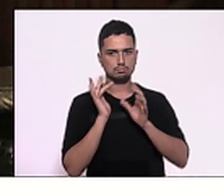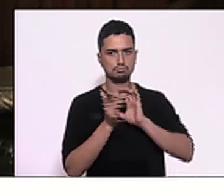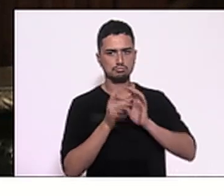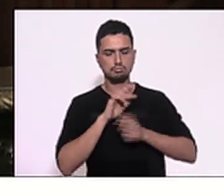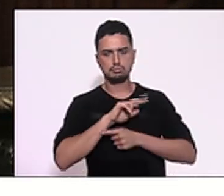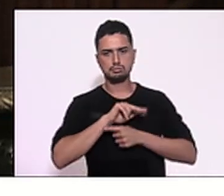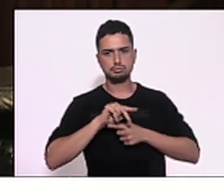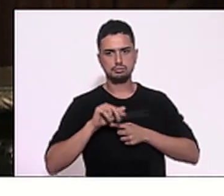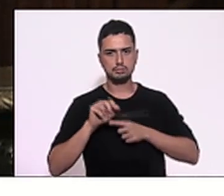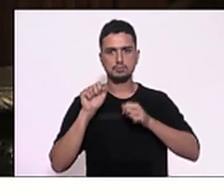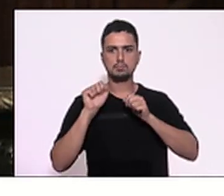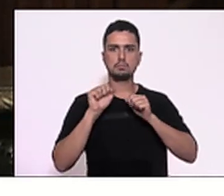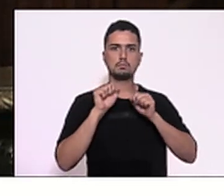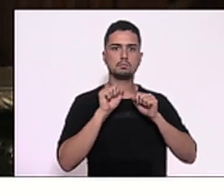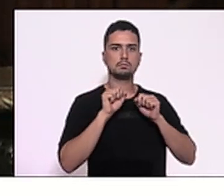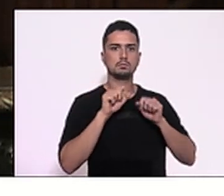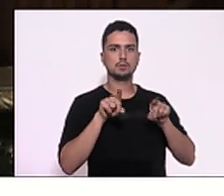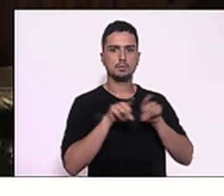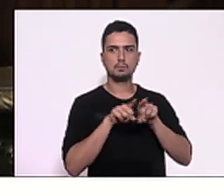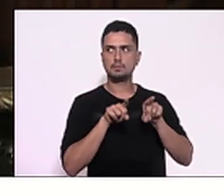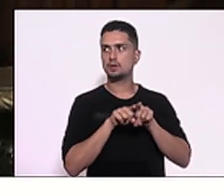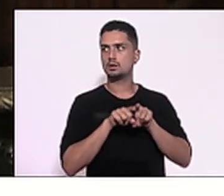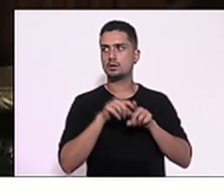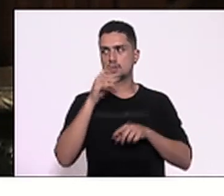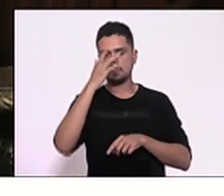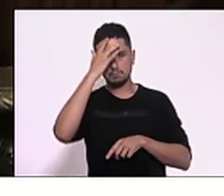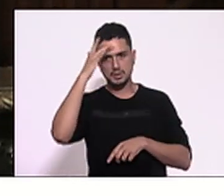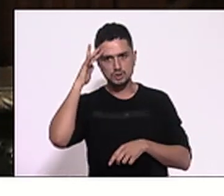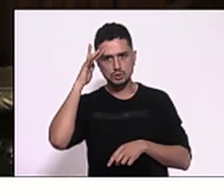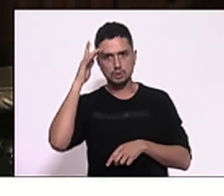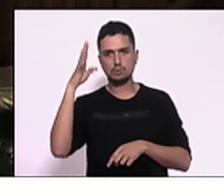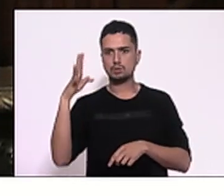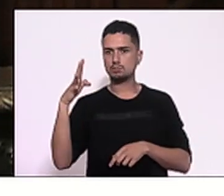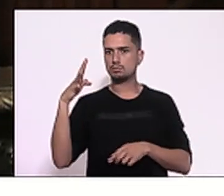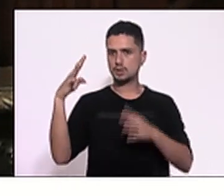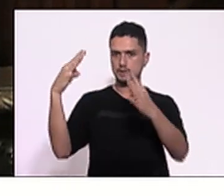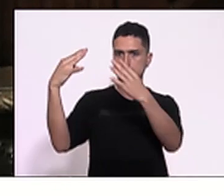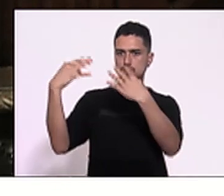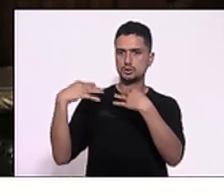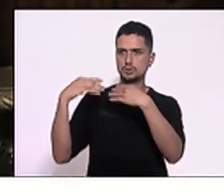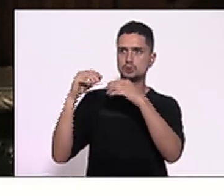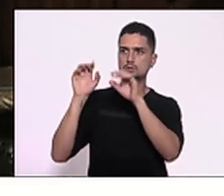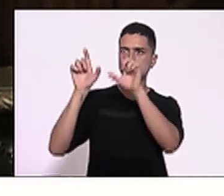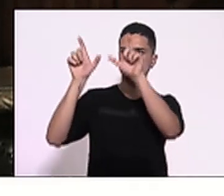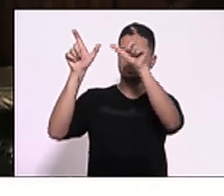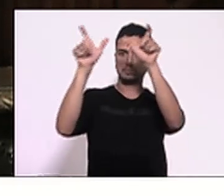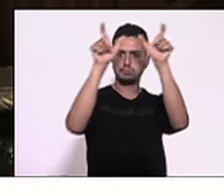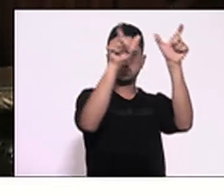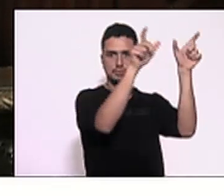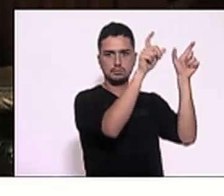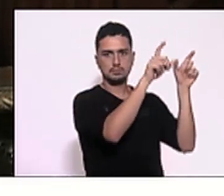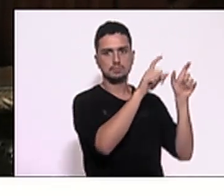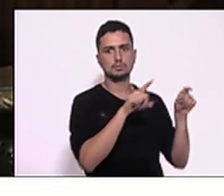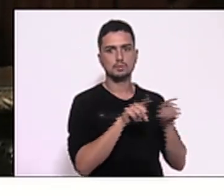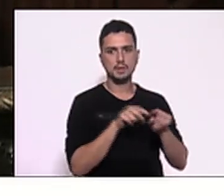nas galerias ainda presentes, trabalhadoras e trabalhadores, colegas aqui da Assembleia Legislativa.